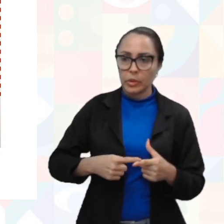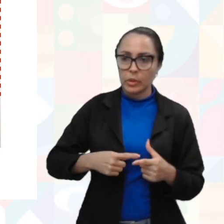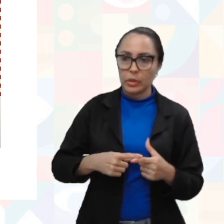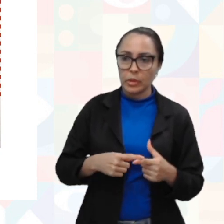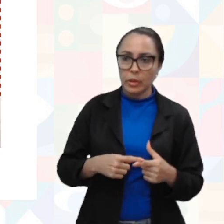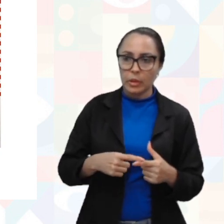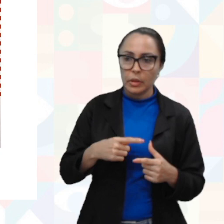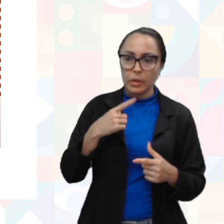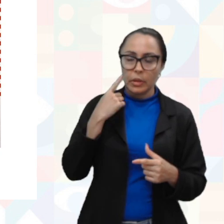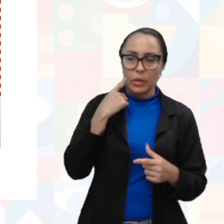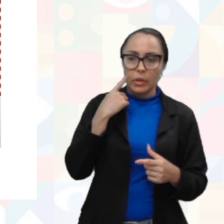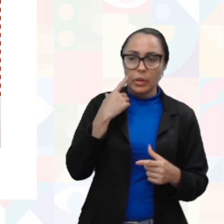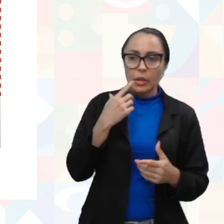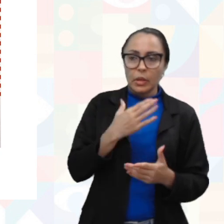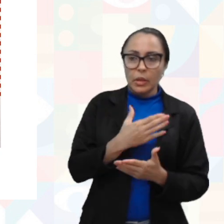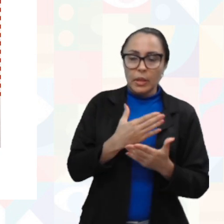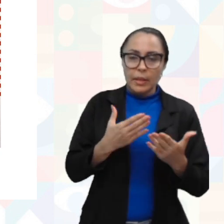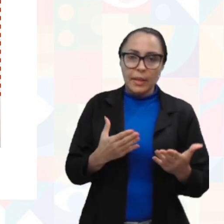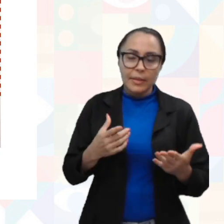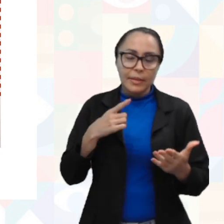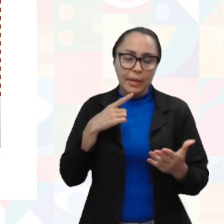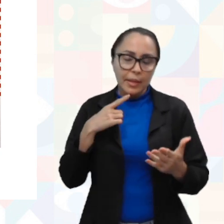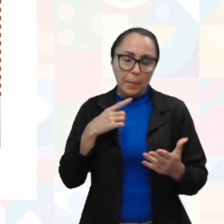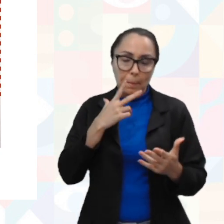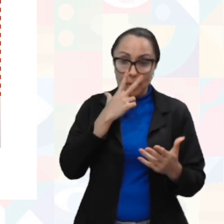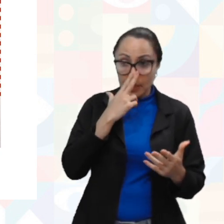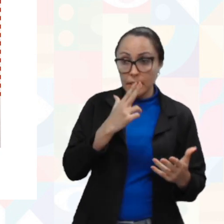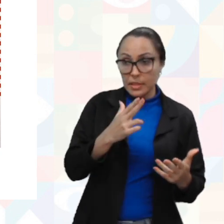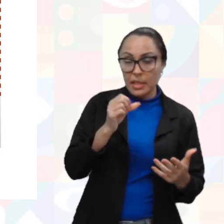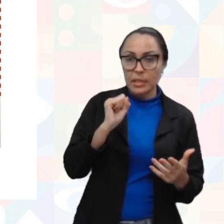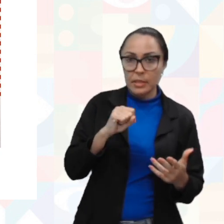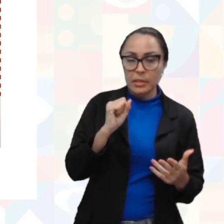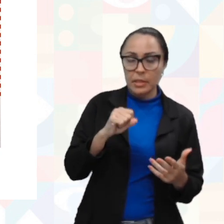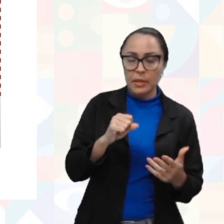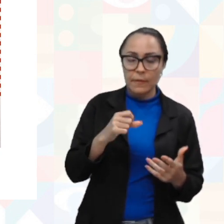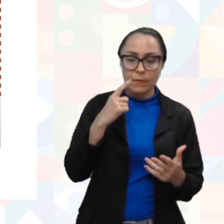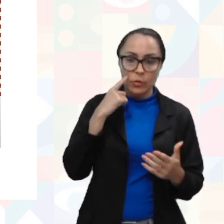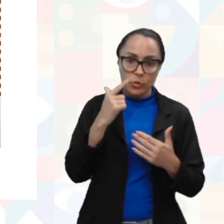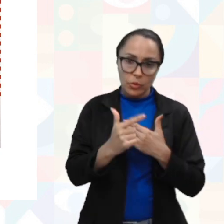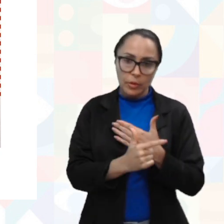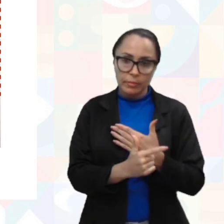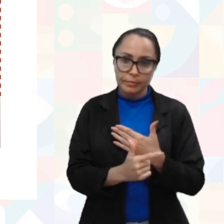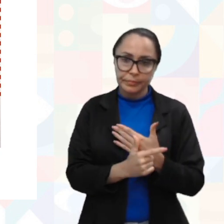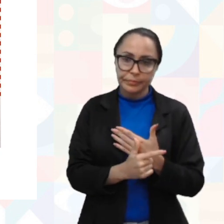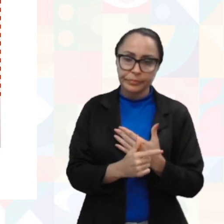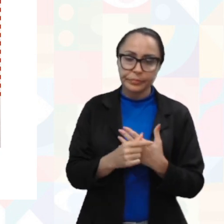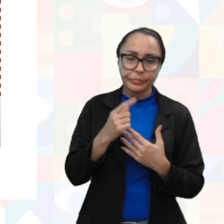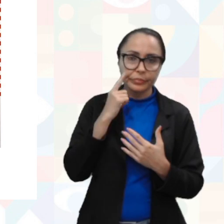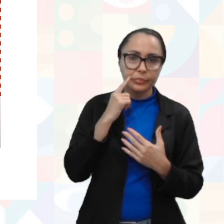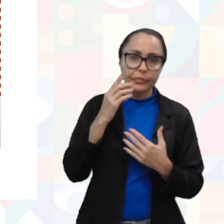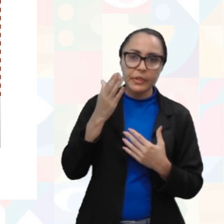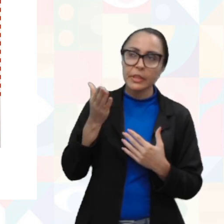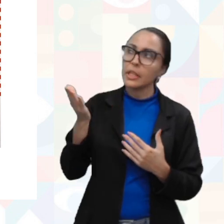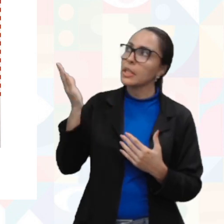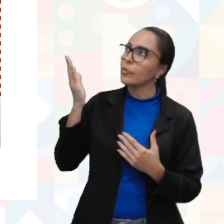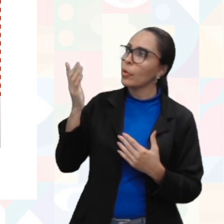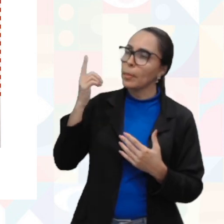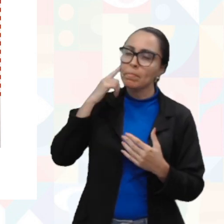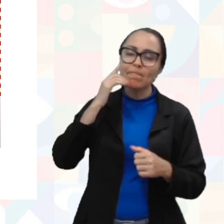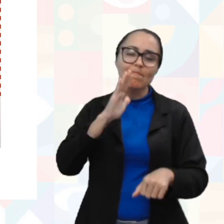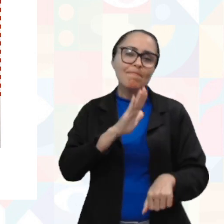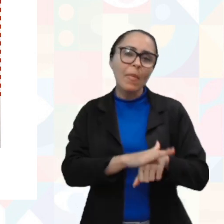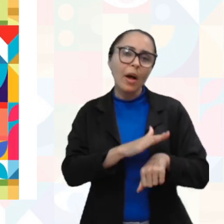a função, a forma ela tem que parecer esteticamente funcional. E essa foi uma das maiores